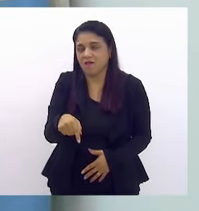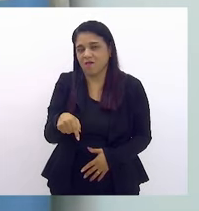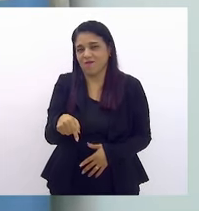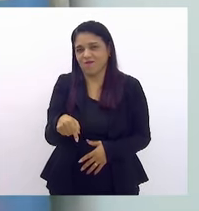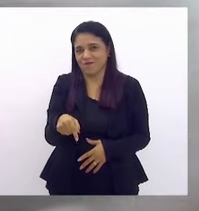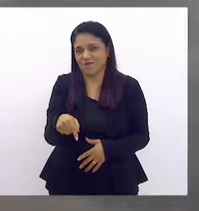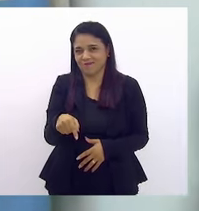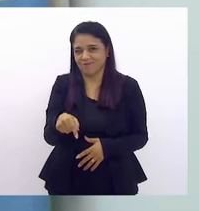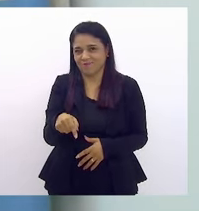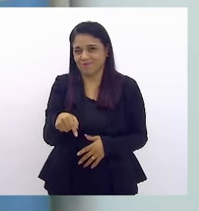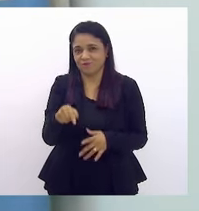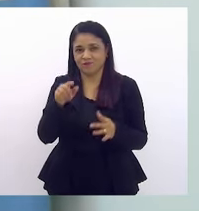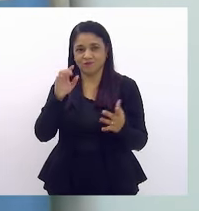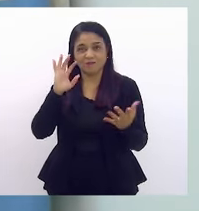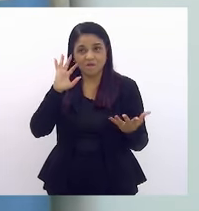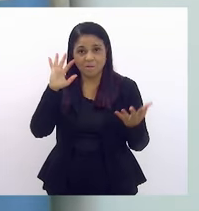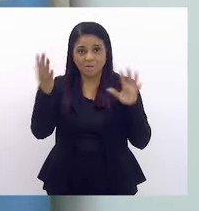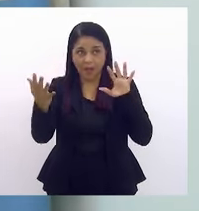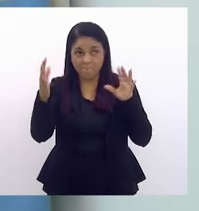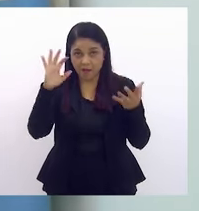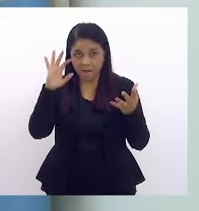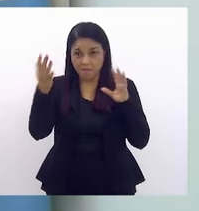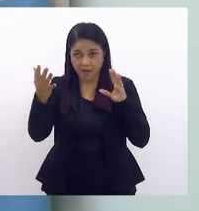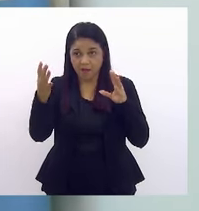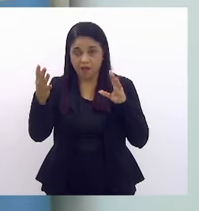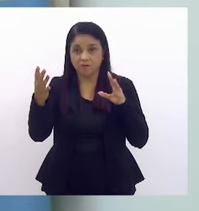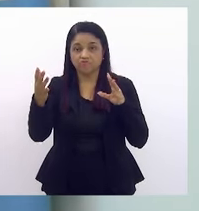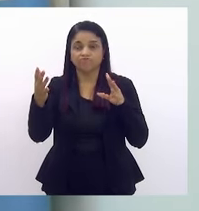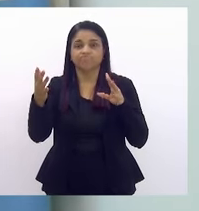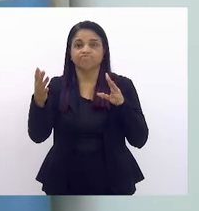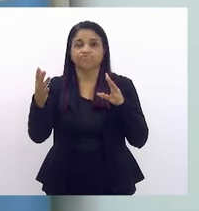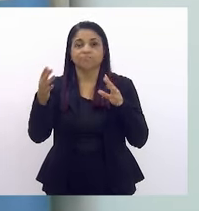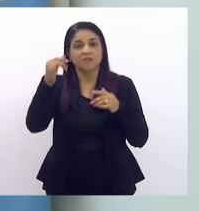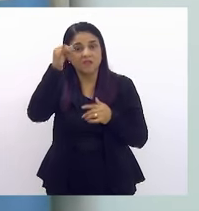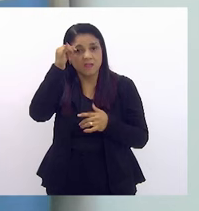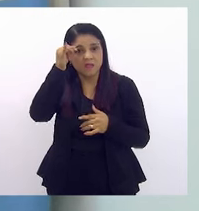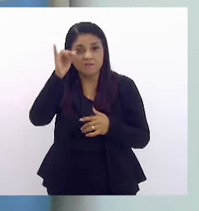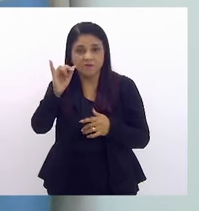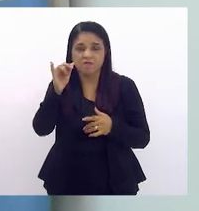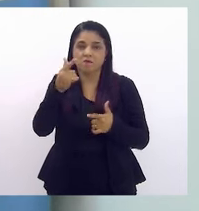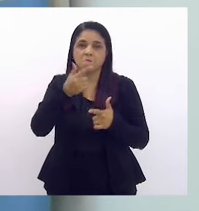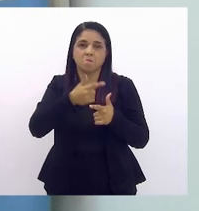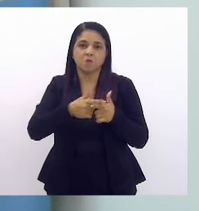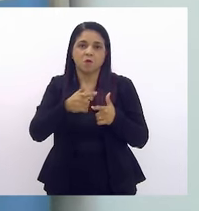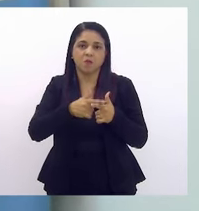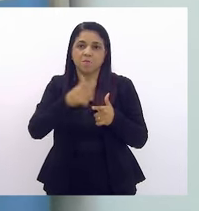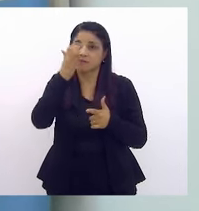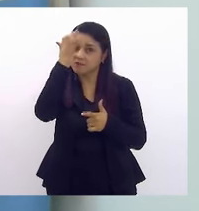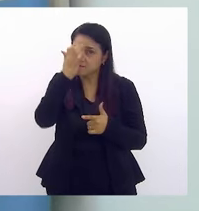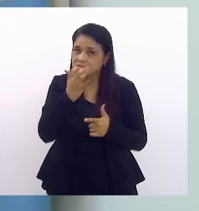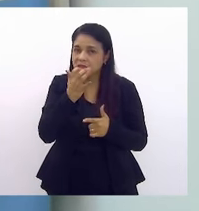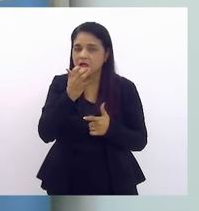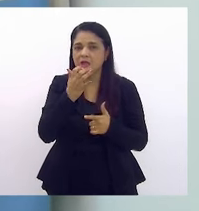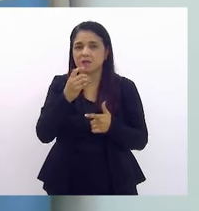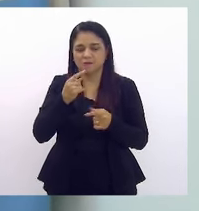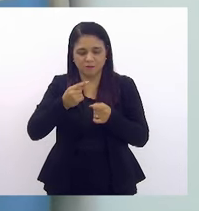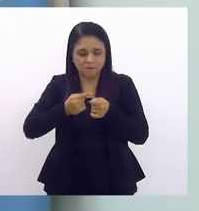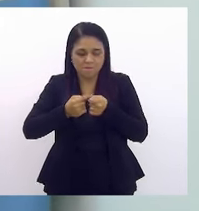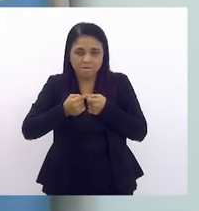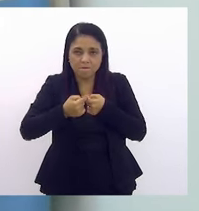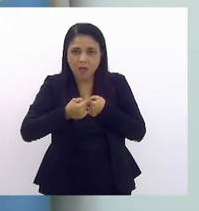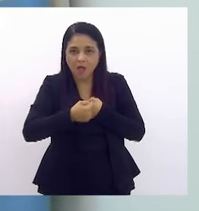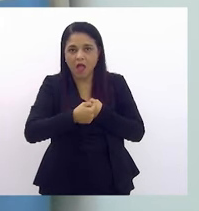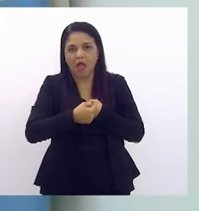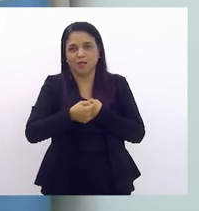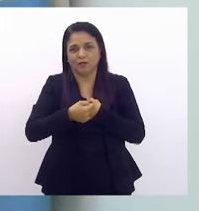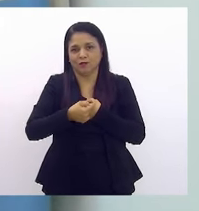eventos extremos não causem problemas sérios para os bairros